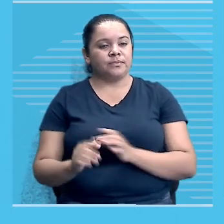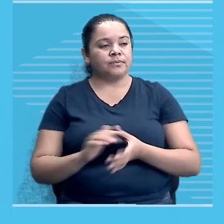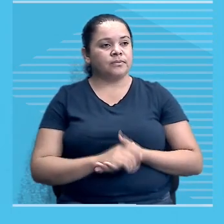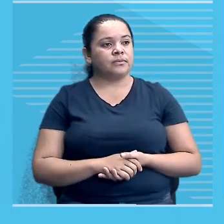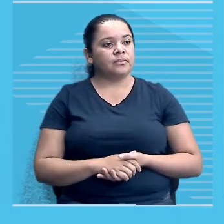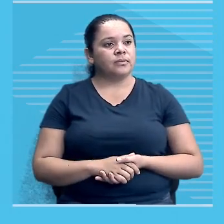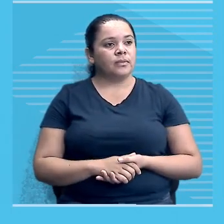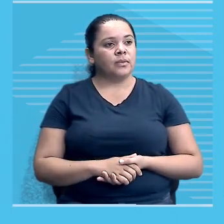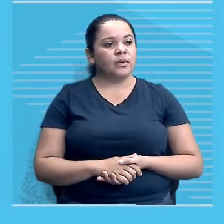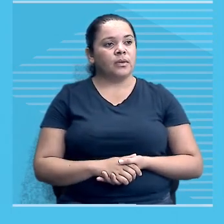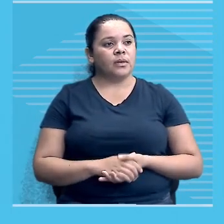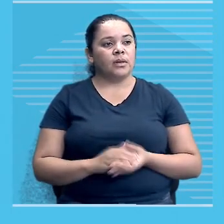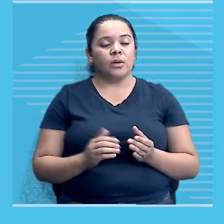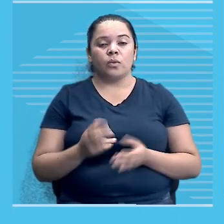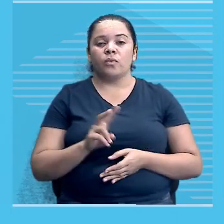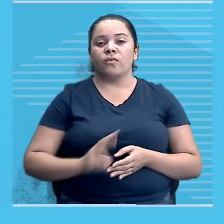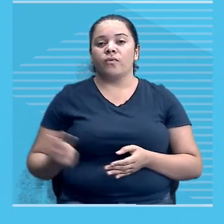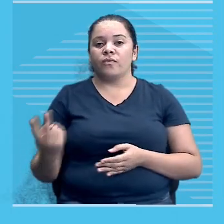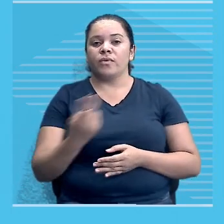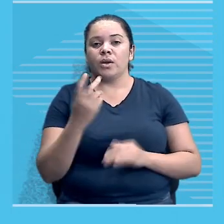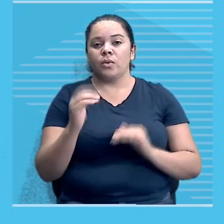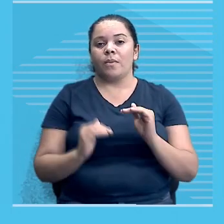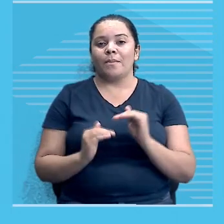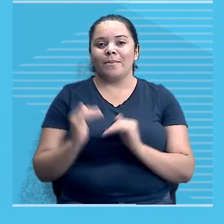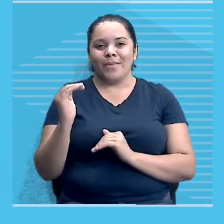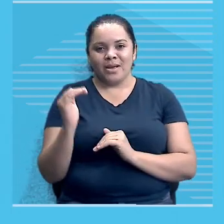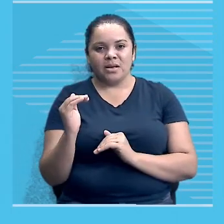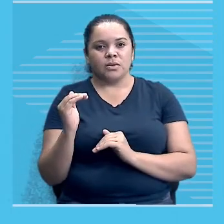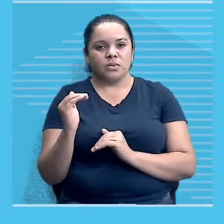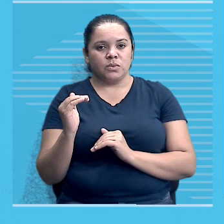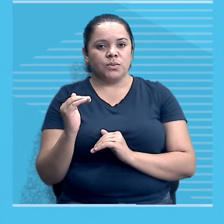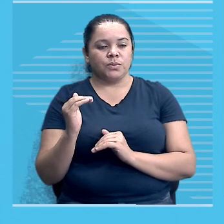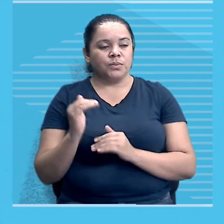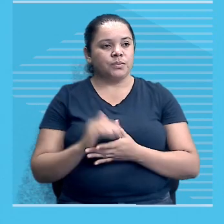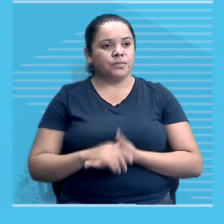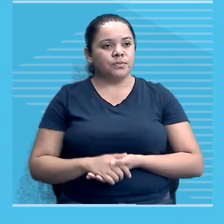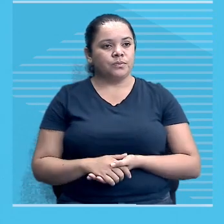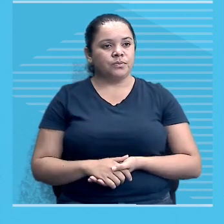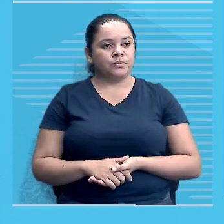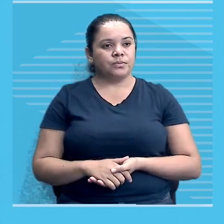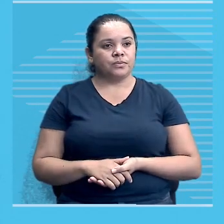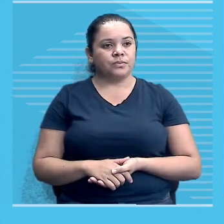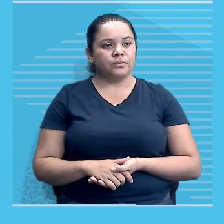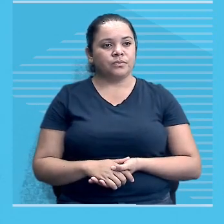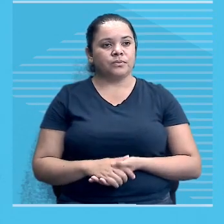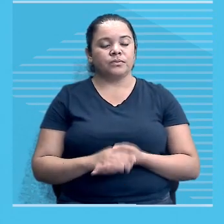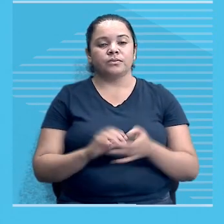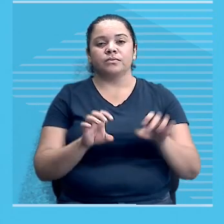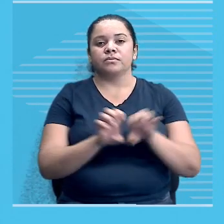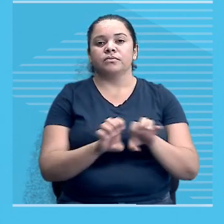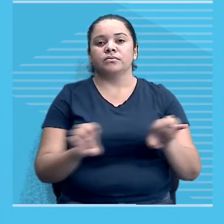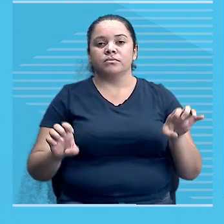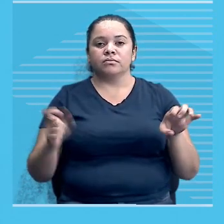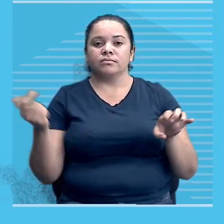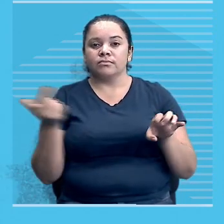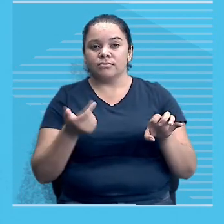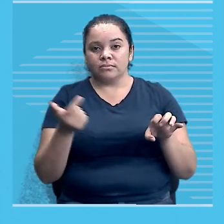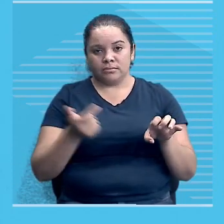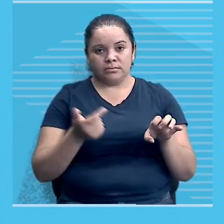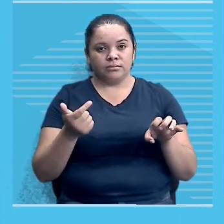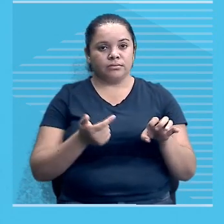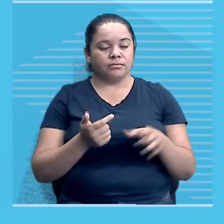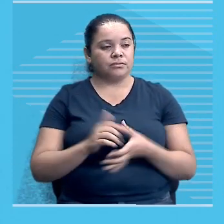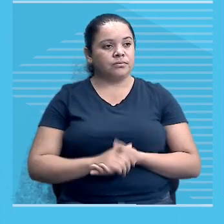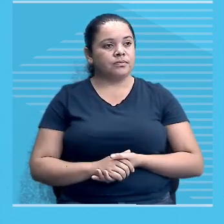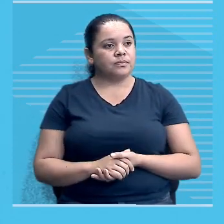seja o maior valor possível haha pai é qual a função do 2º grau